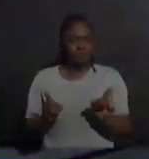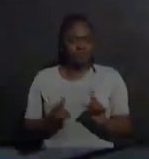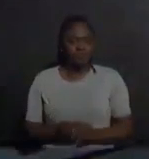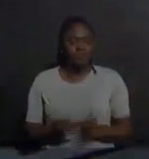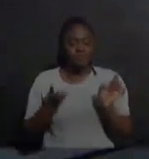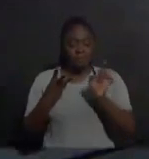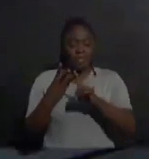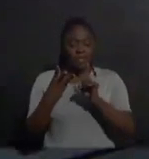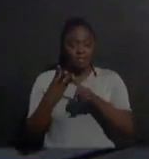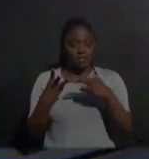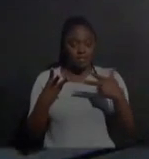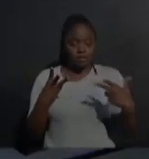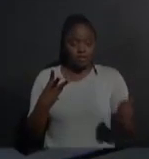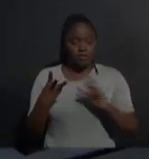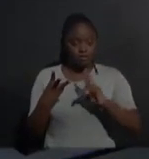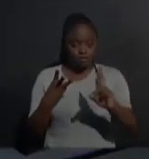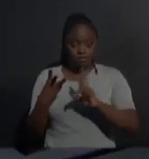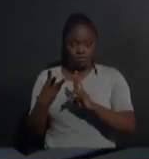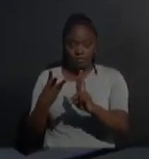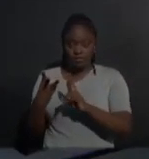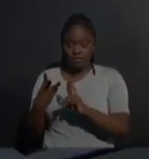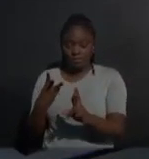Terceira coisa que é comunhão. Comunhão é